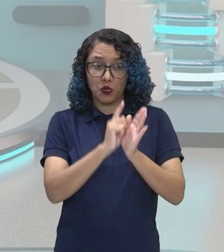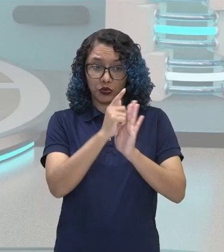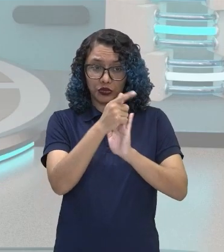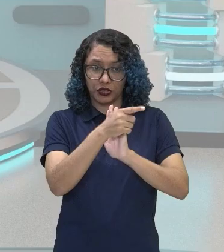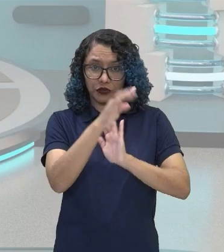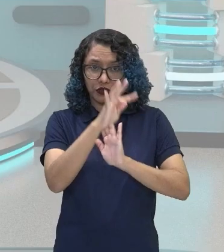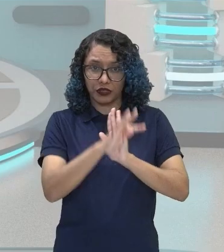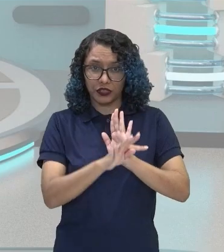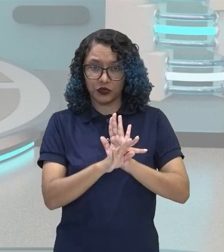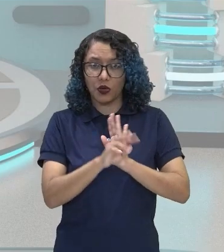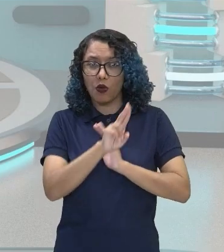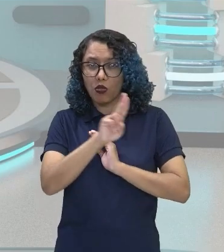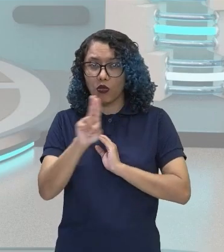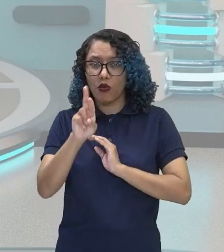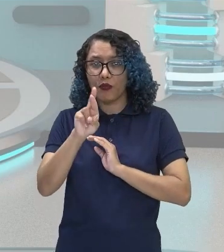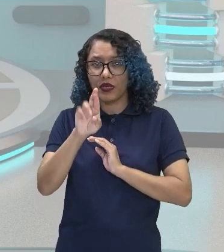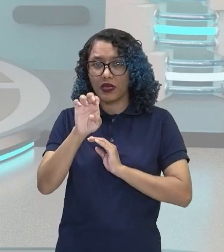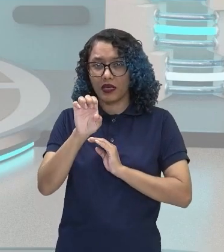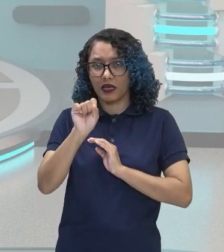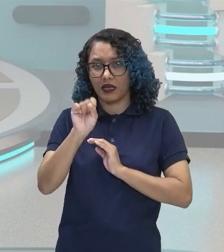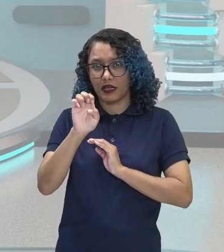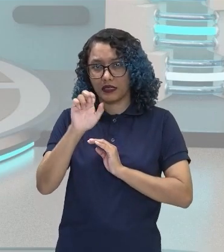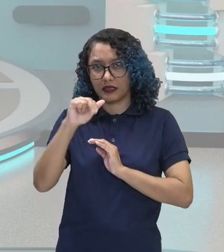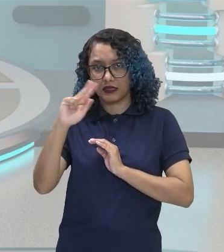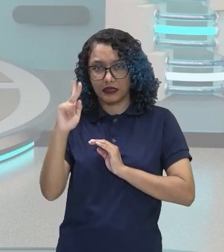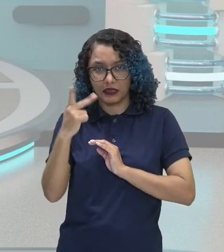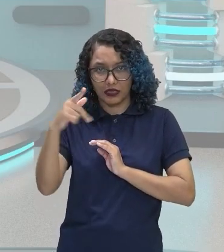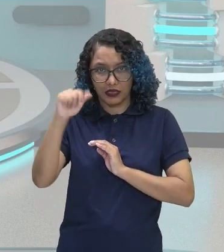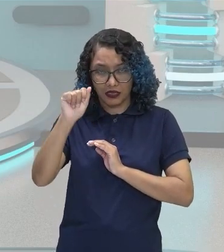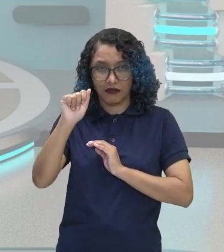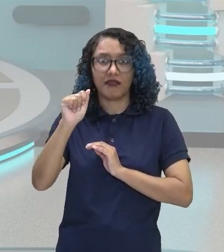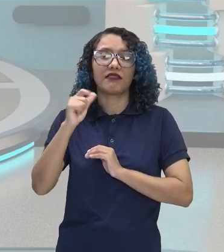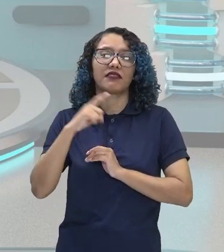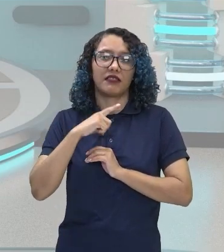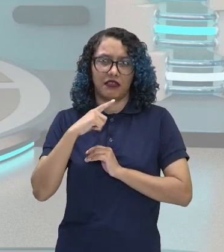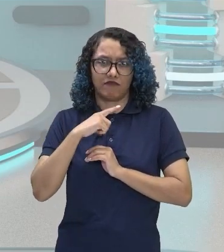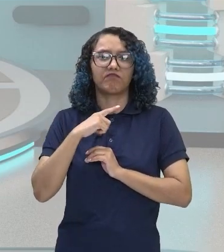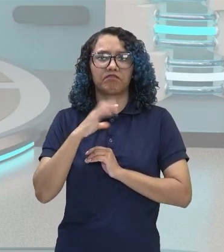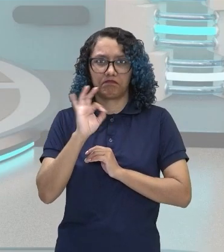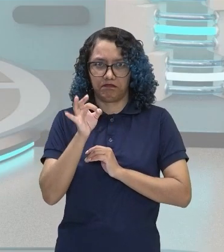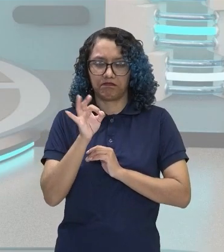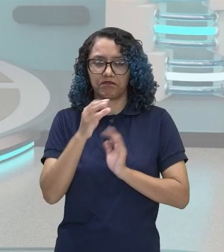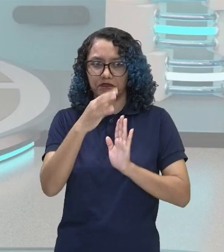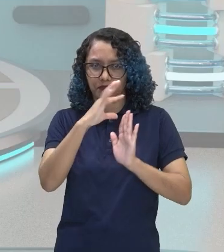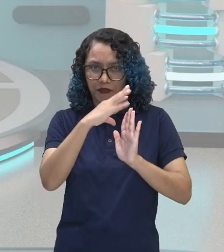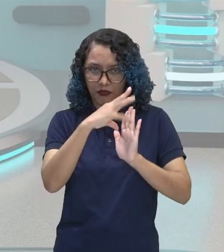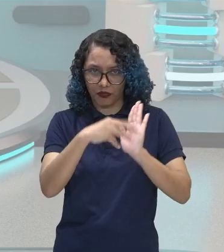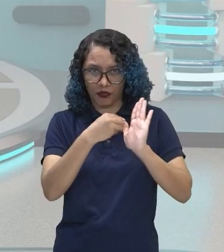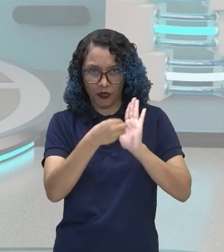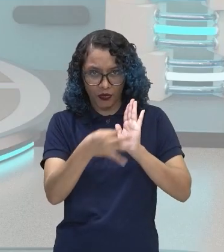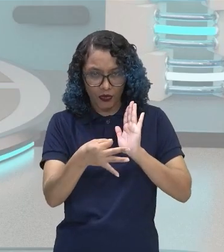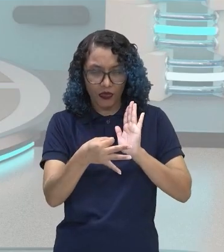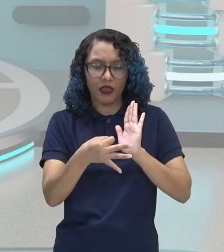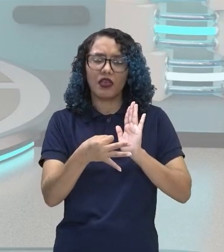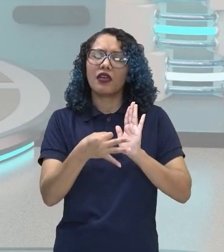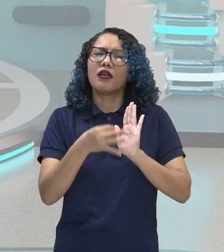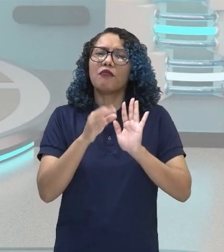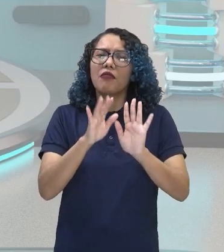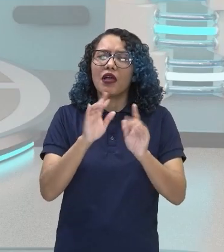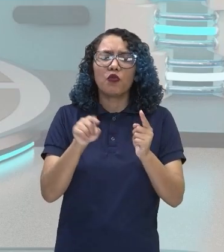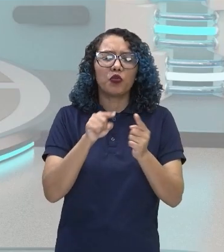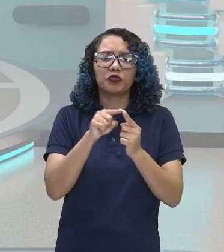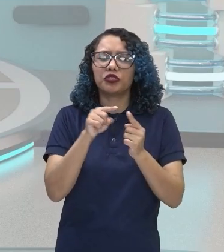de resenha. Isso mesmo, resenha. E a resenha nos serve para quê? Bom,